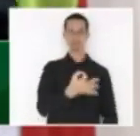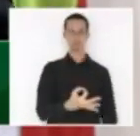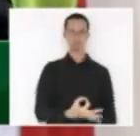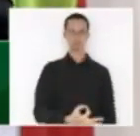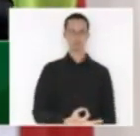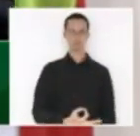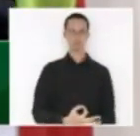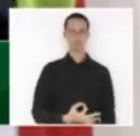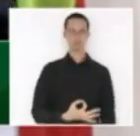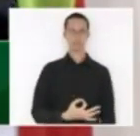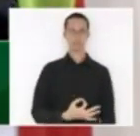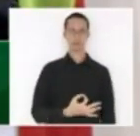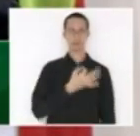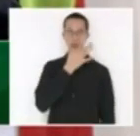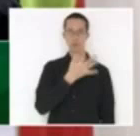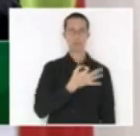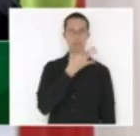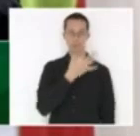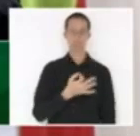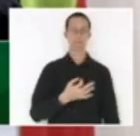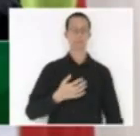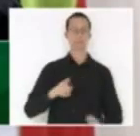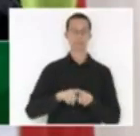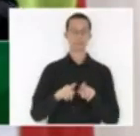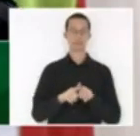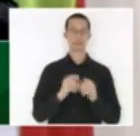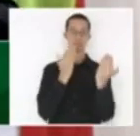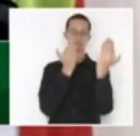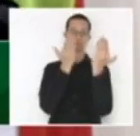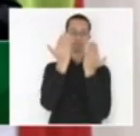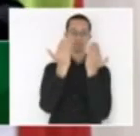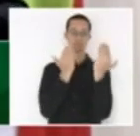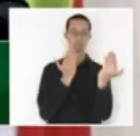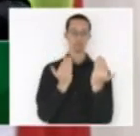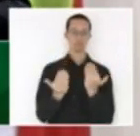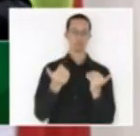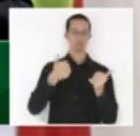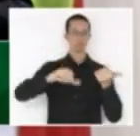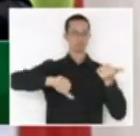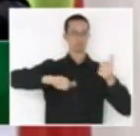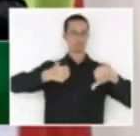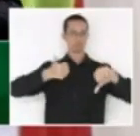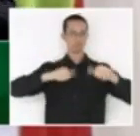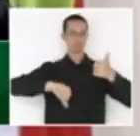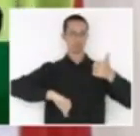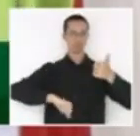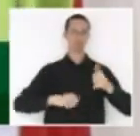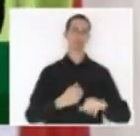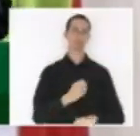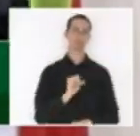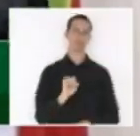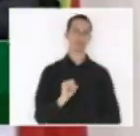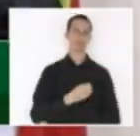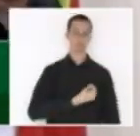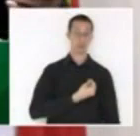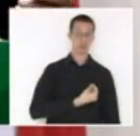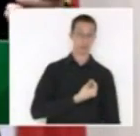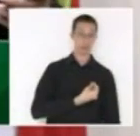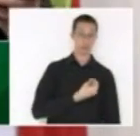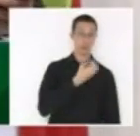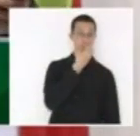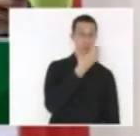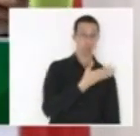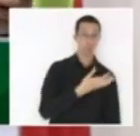avaliação da presença das secretarias